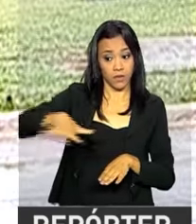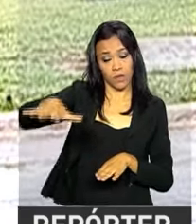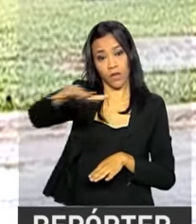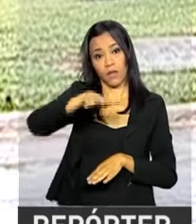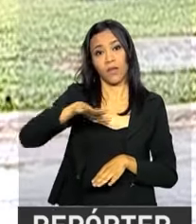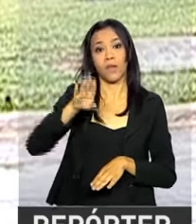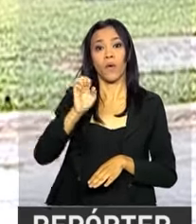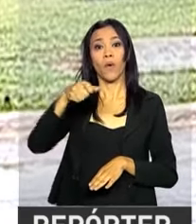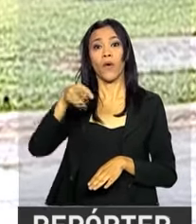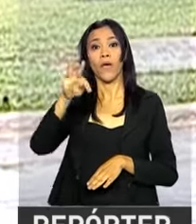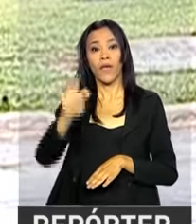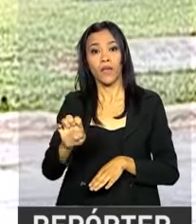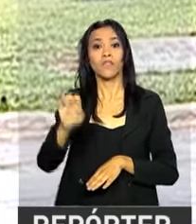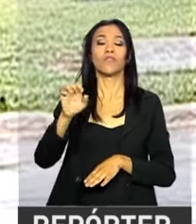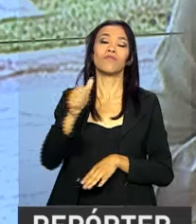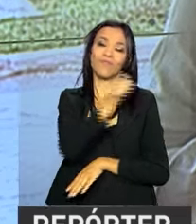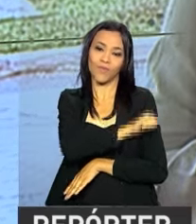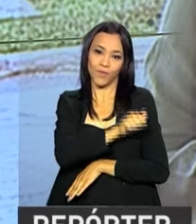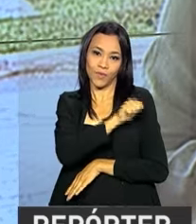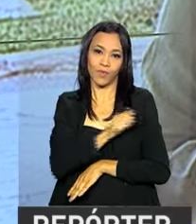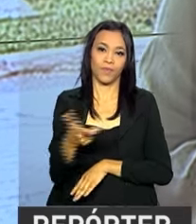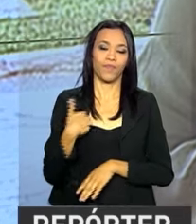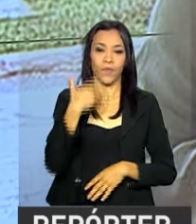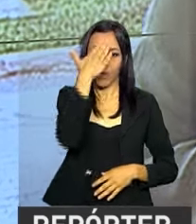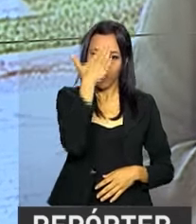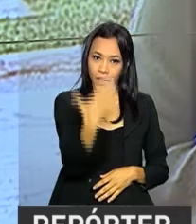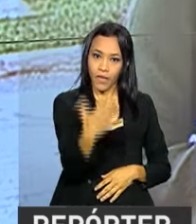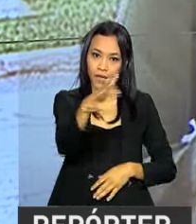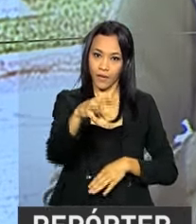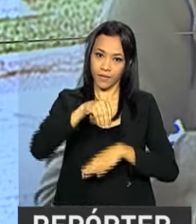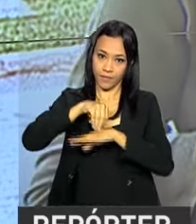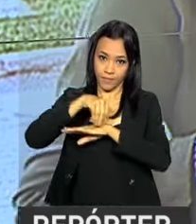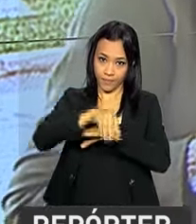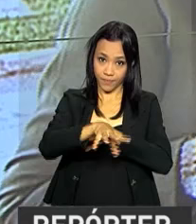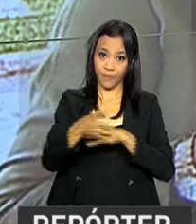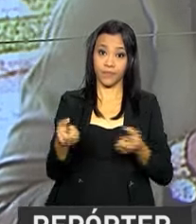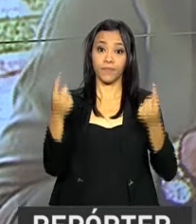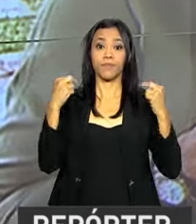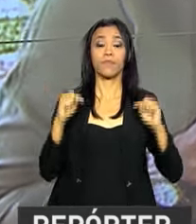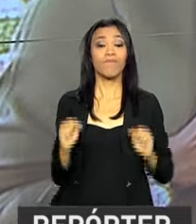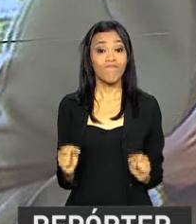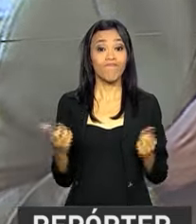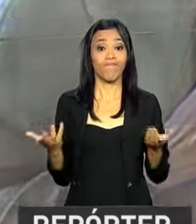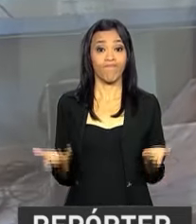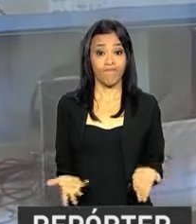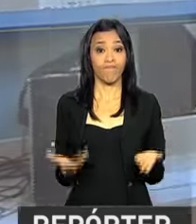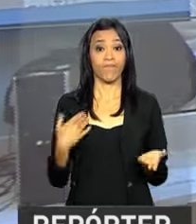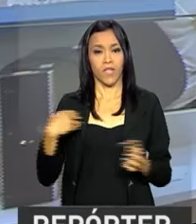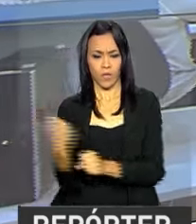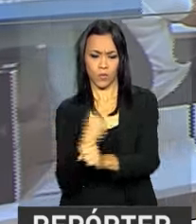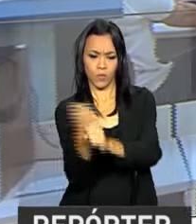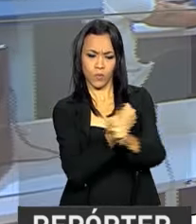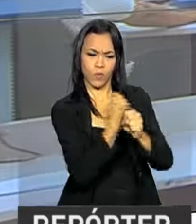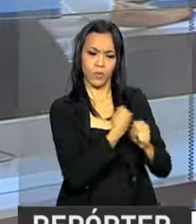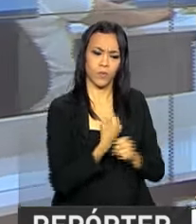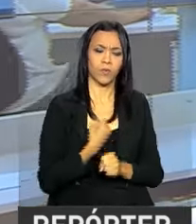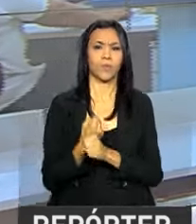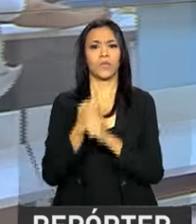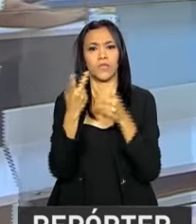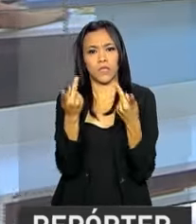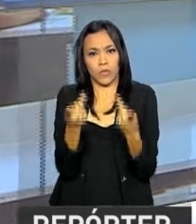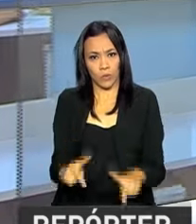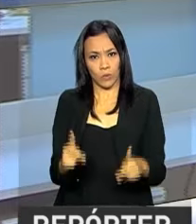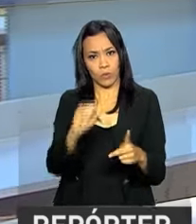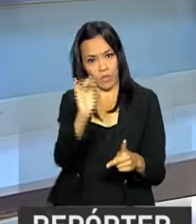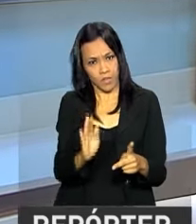oeste do Rio. Volto com você, Renata. Obrigada pelas suas informações ao vivo, Mara. E as obras de infraestrutura no país vão